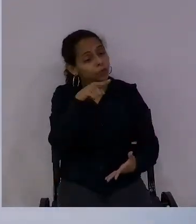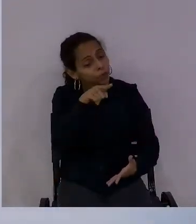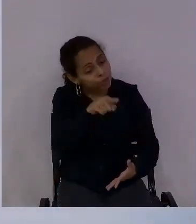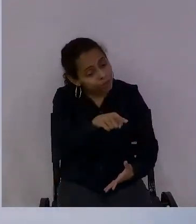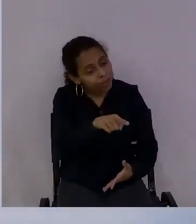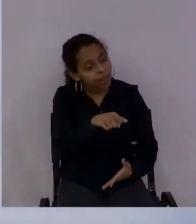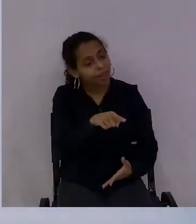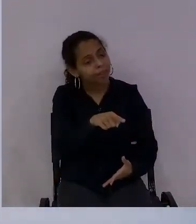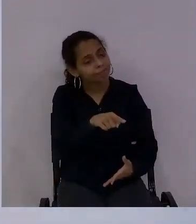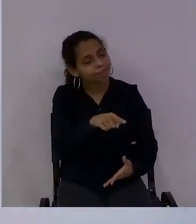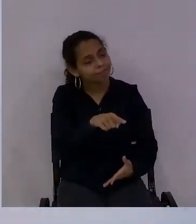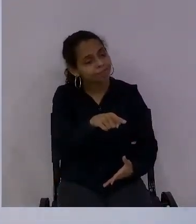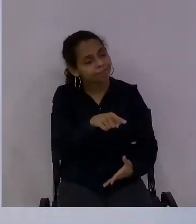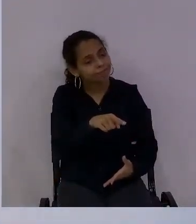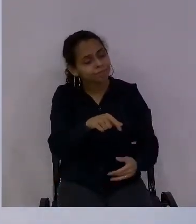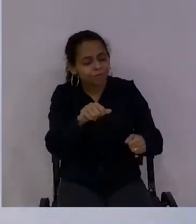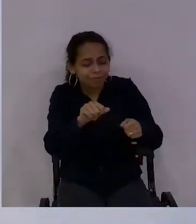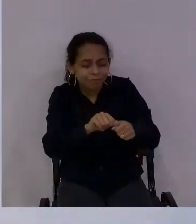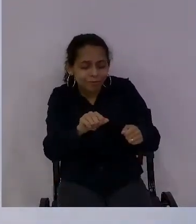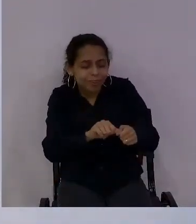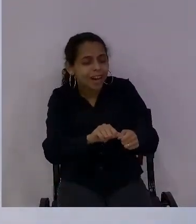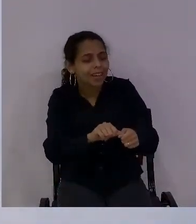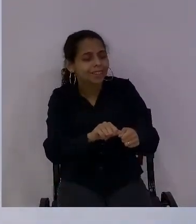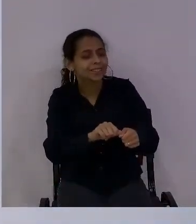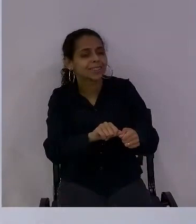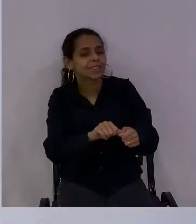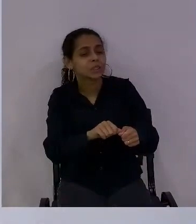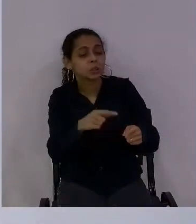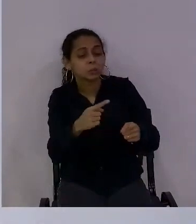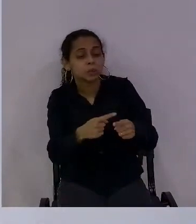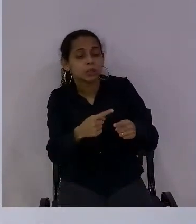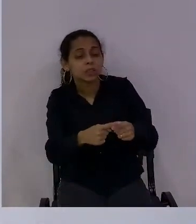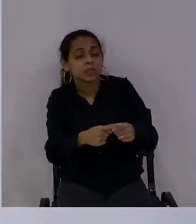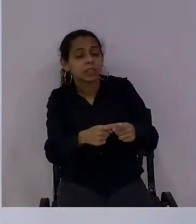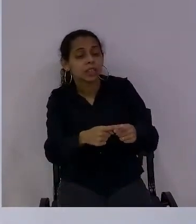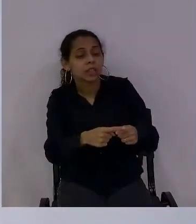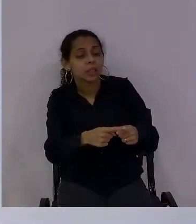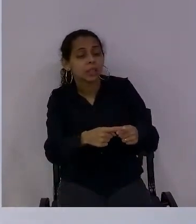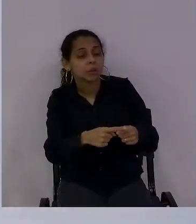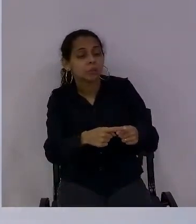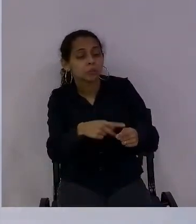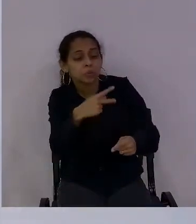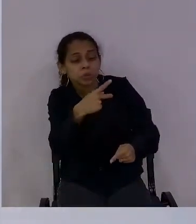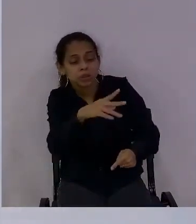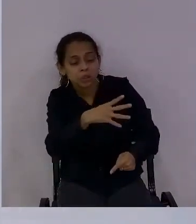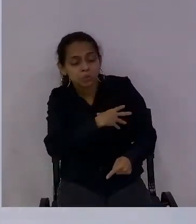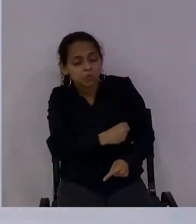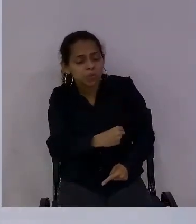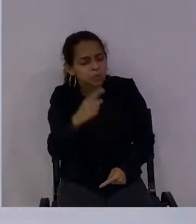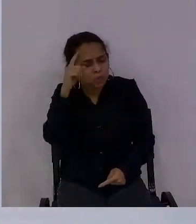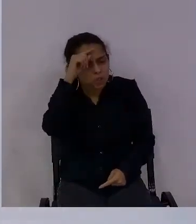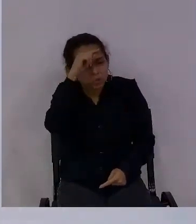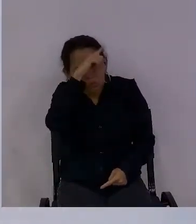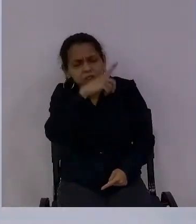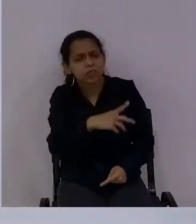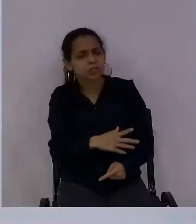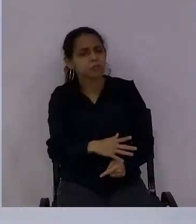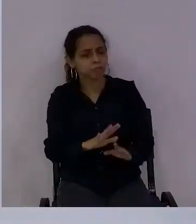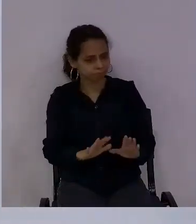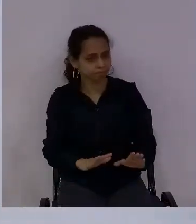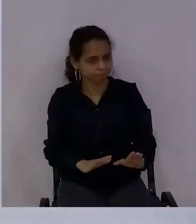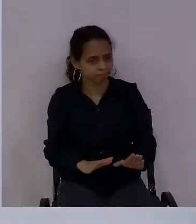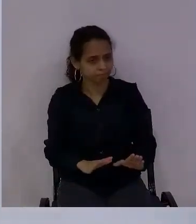uma enfermidade, deixa de fazer as funções que lhe são típicas e comuns, e você passa